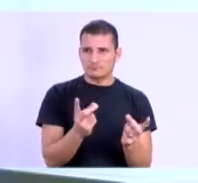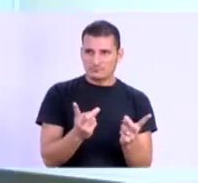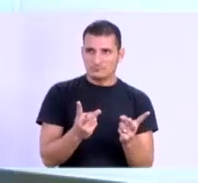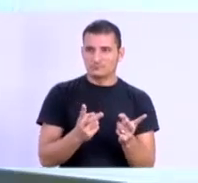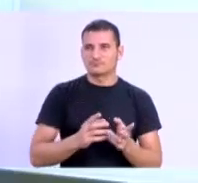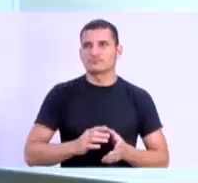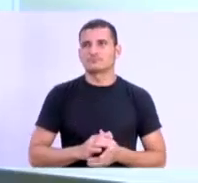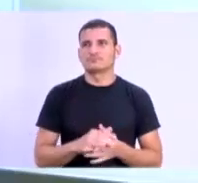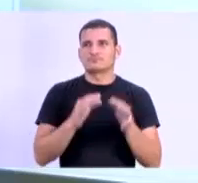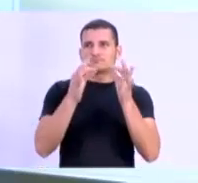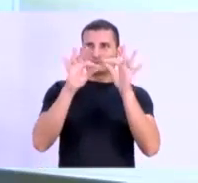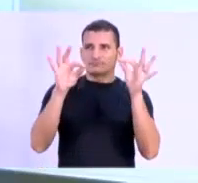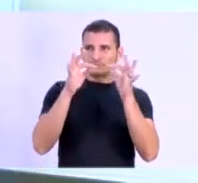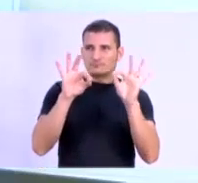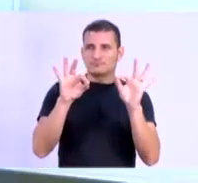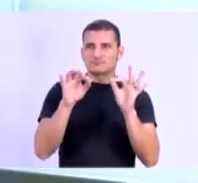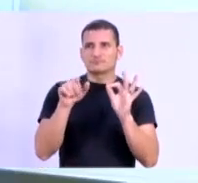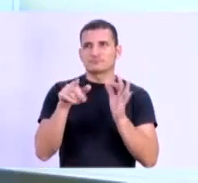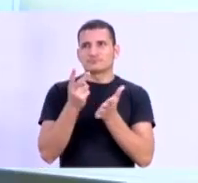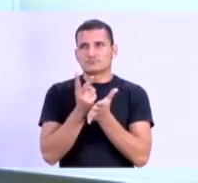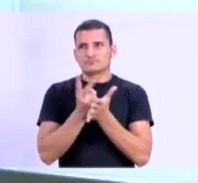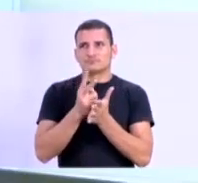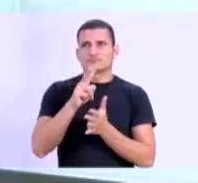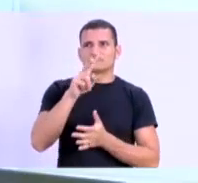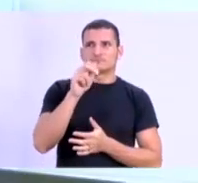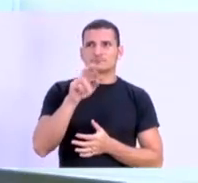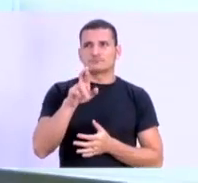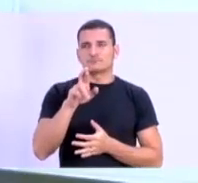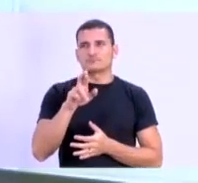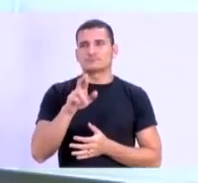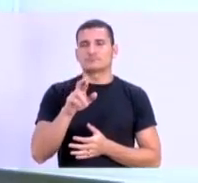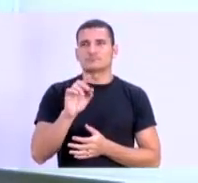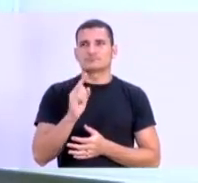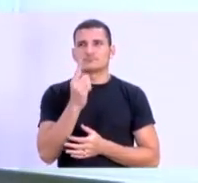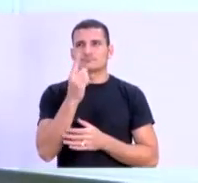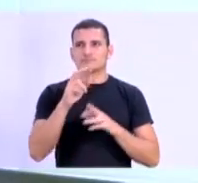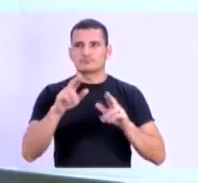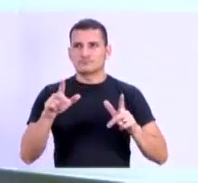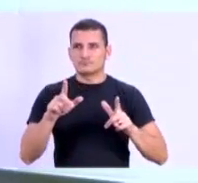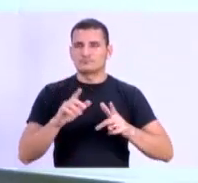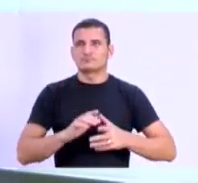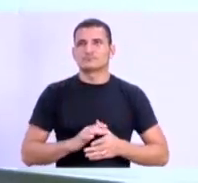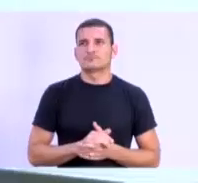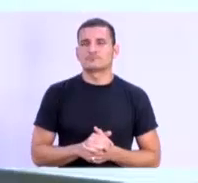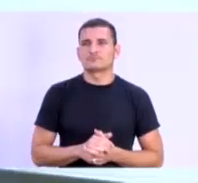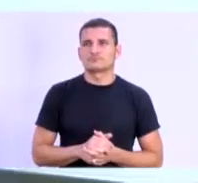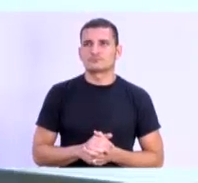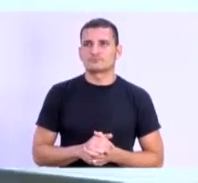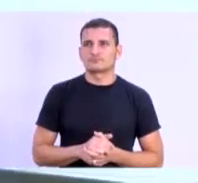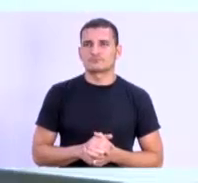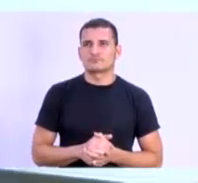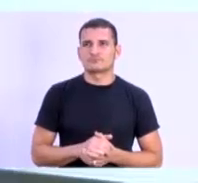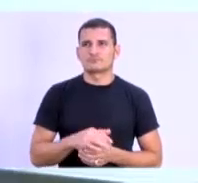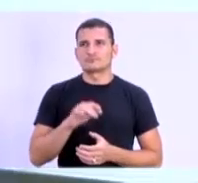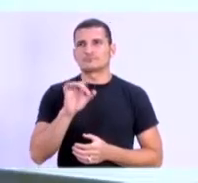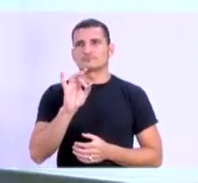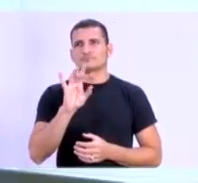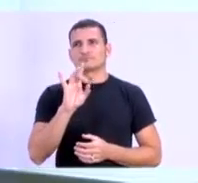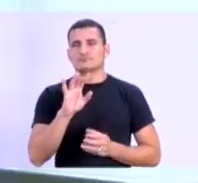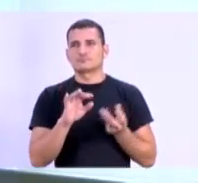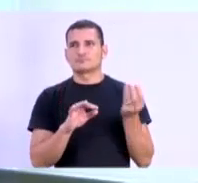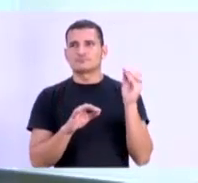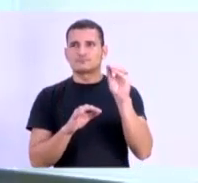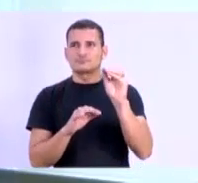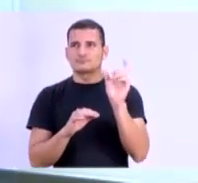mesma sintaxe como declarar uma variável, com uma diferença. Não basta apenas declarar uma classe.